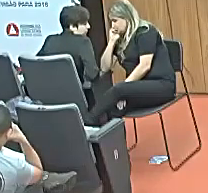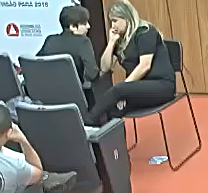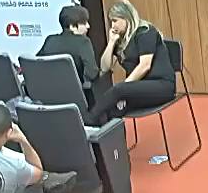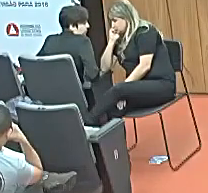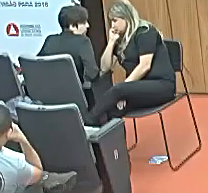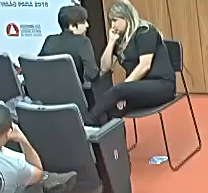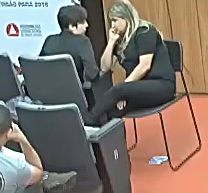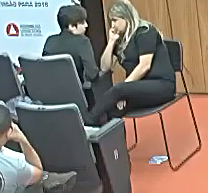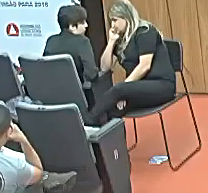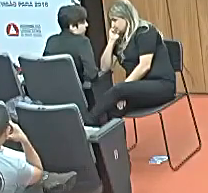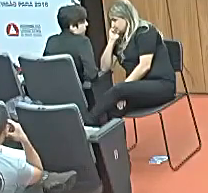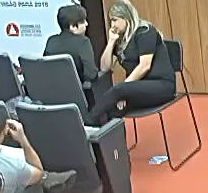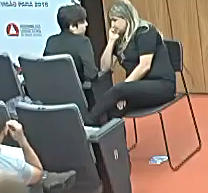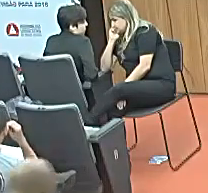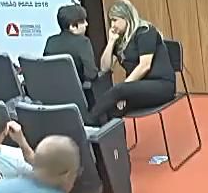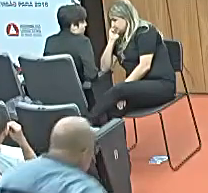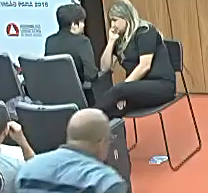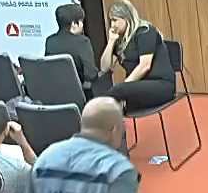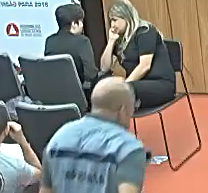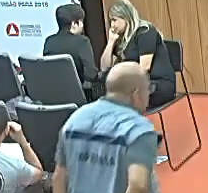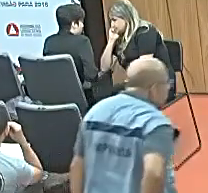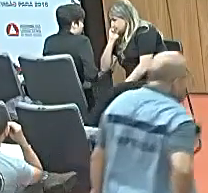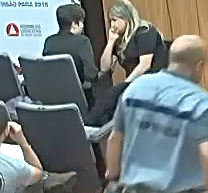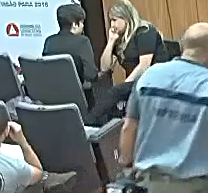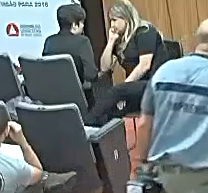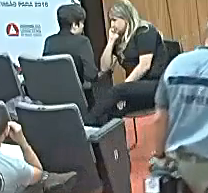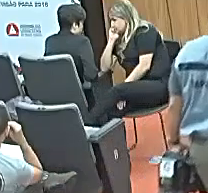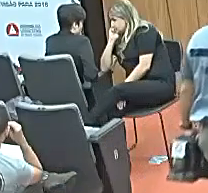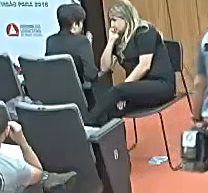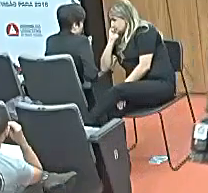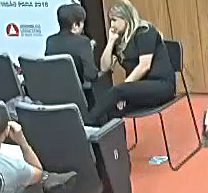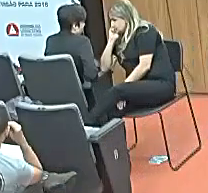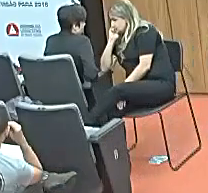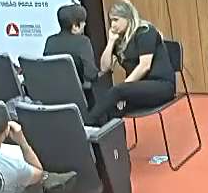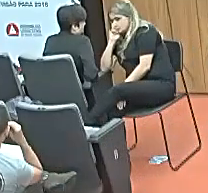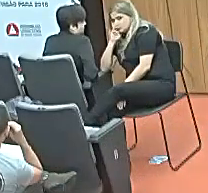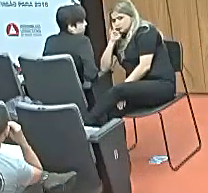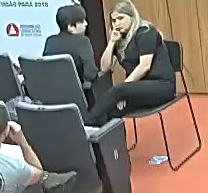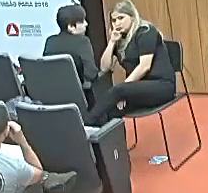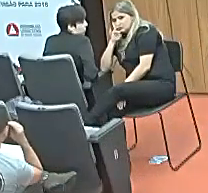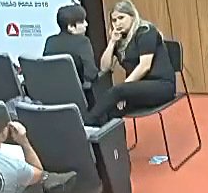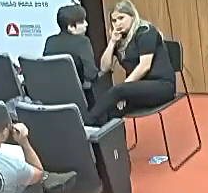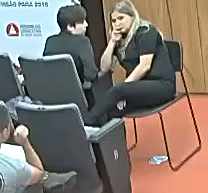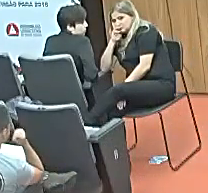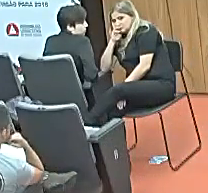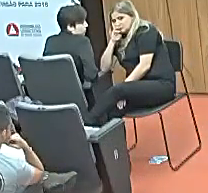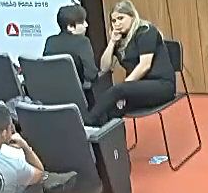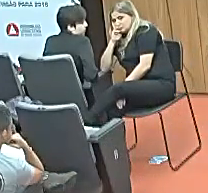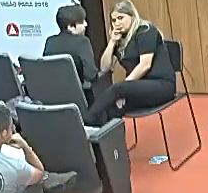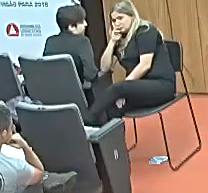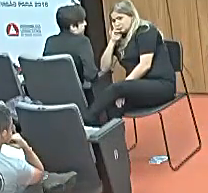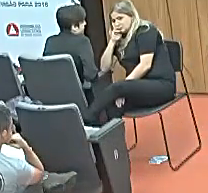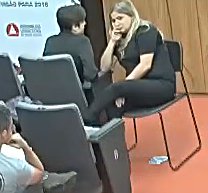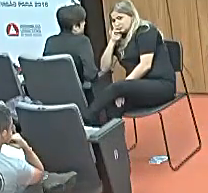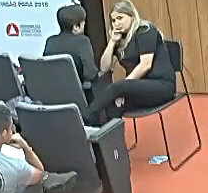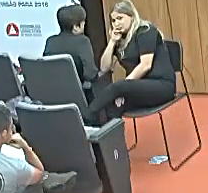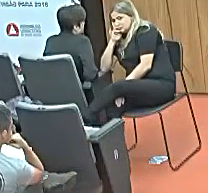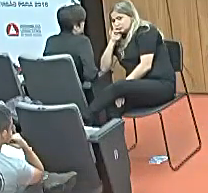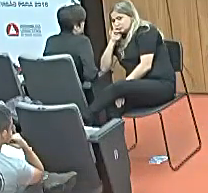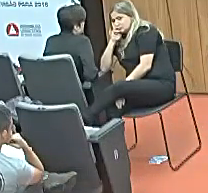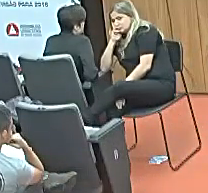produção de alimento a questão de de fugir de melhoria de vida nas cidades também é diminuir o inchaço das cidades